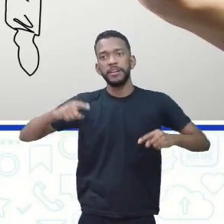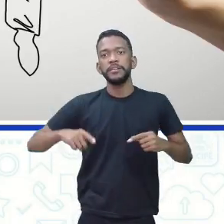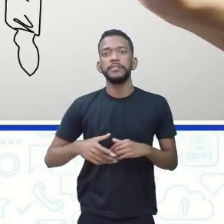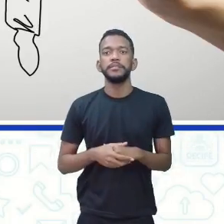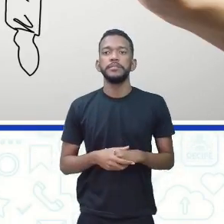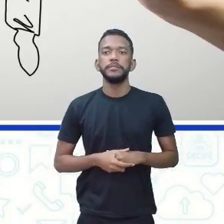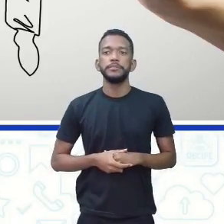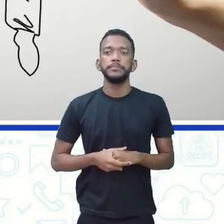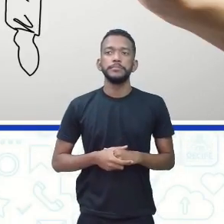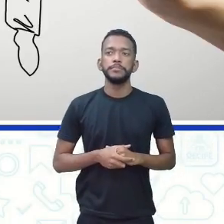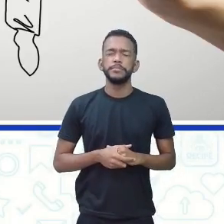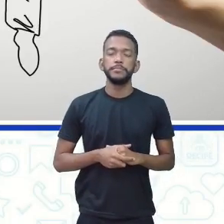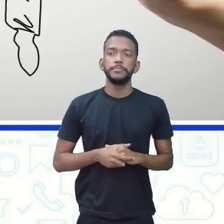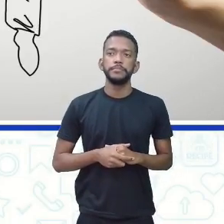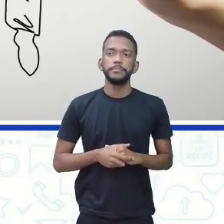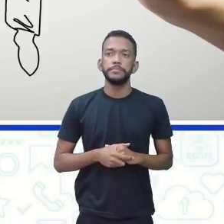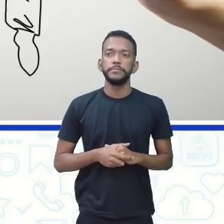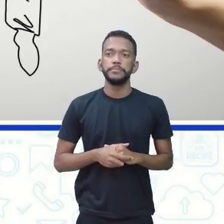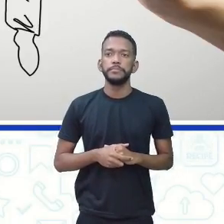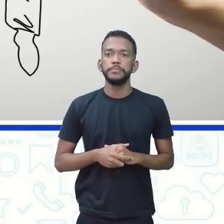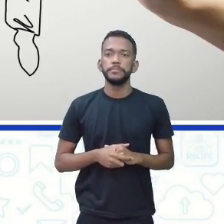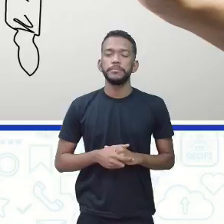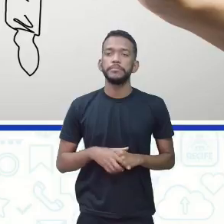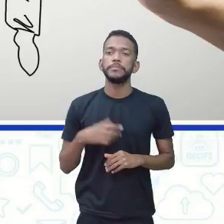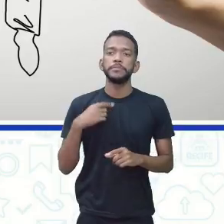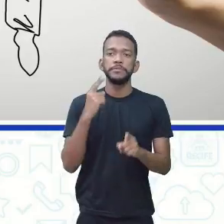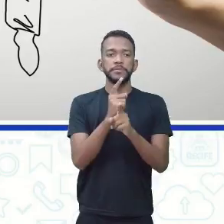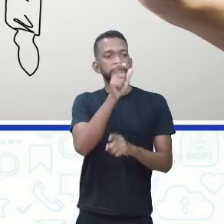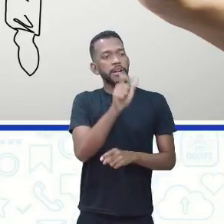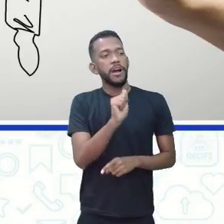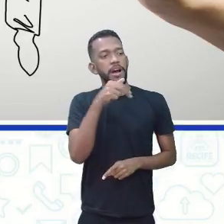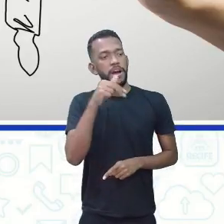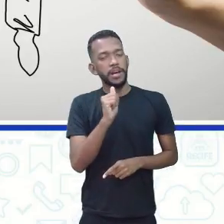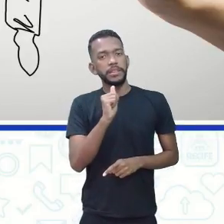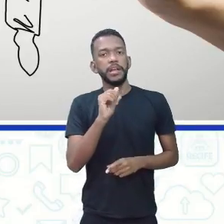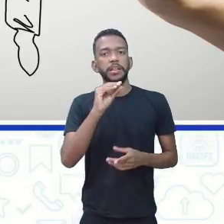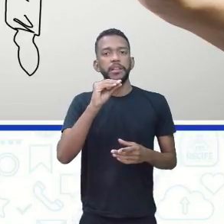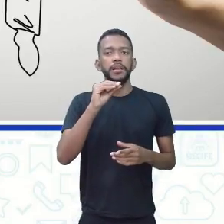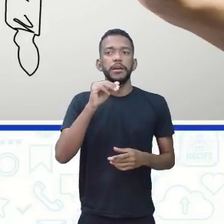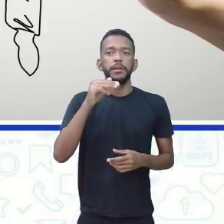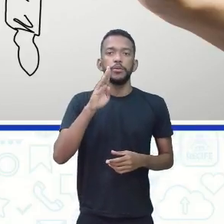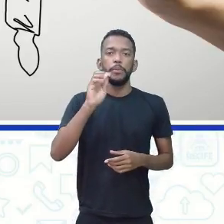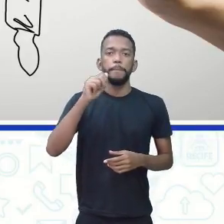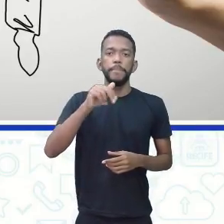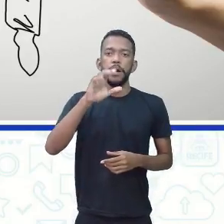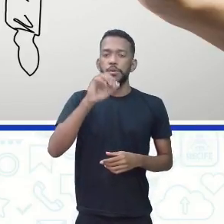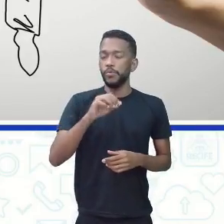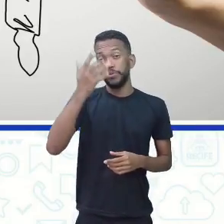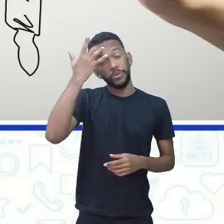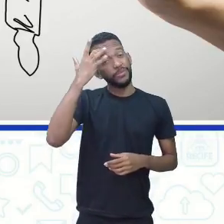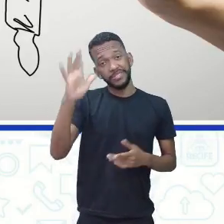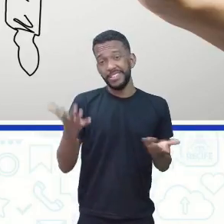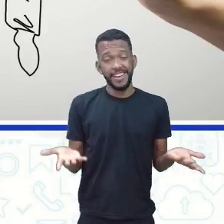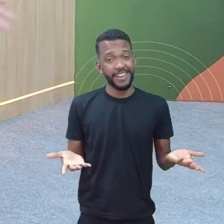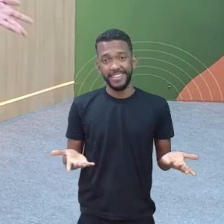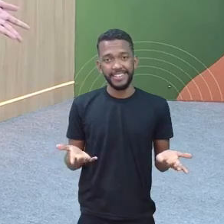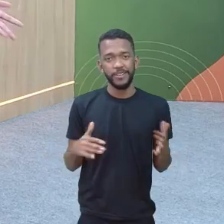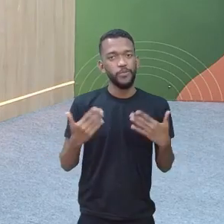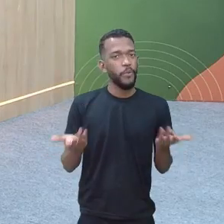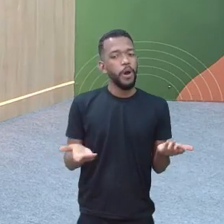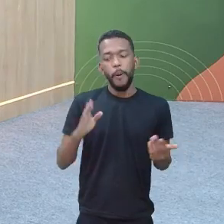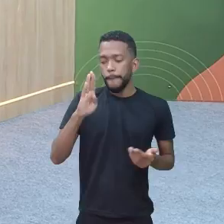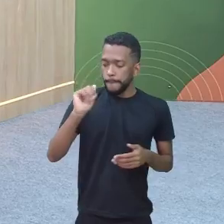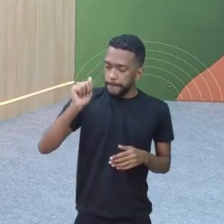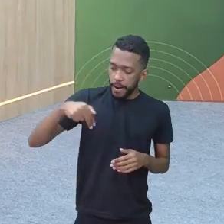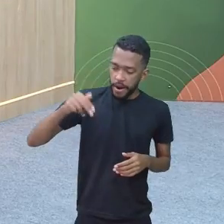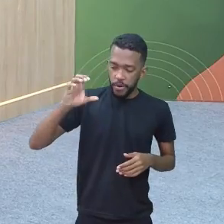significado. Então, por exemplo, quando eu digo assim: eu encontrei Ana no banco. Oxi, eu não sei, no final das contas, onde